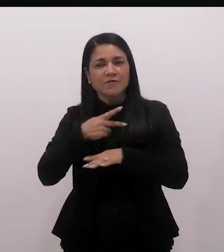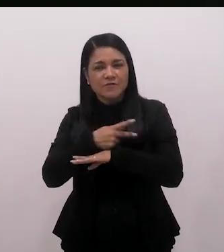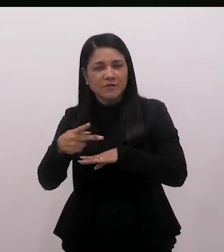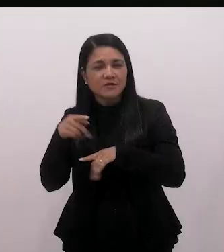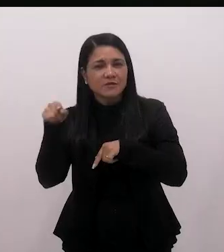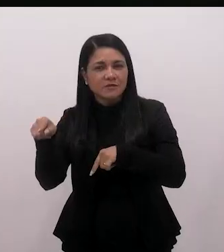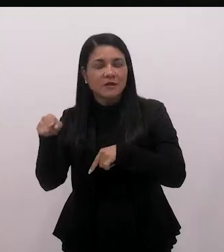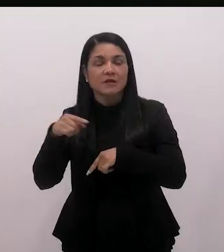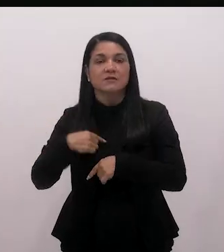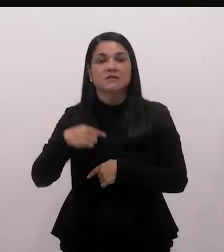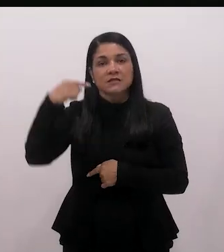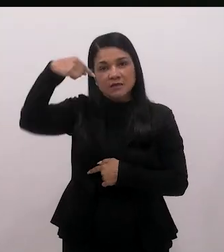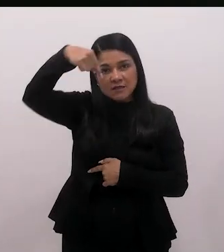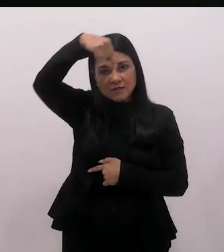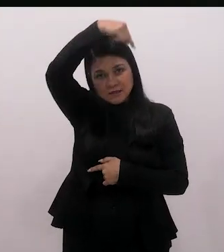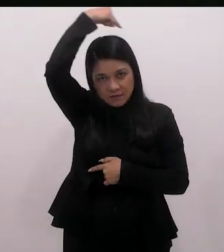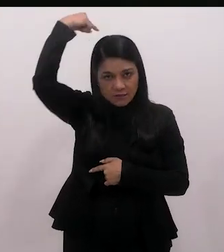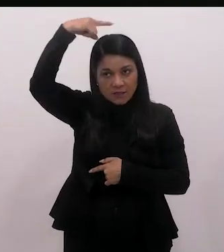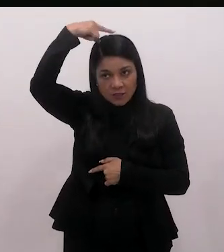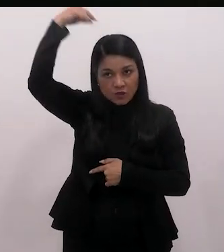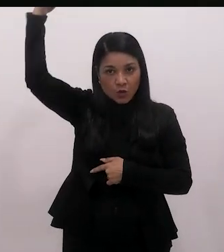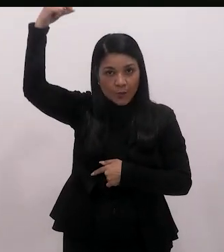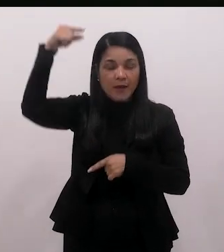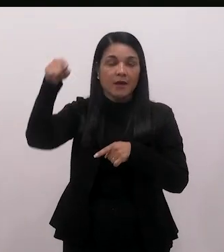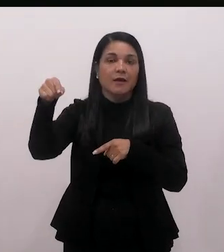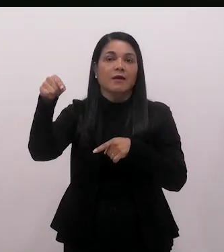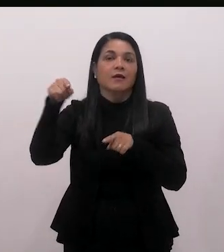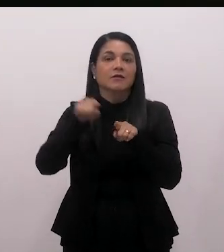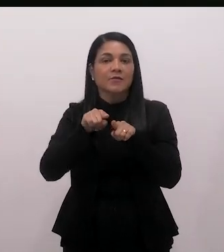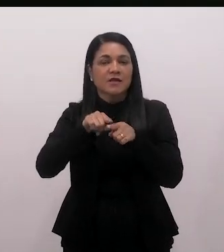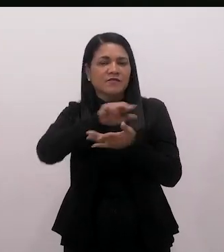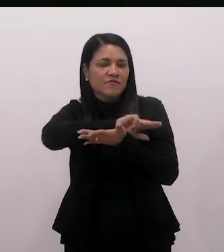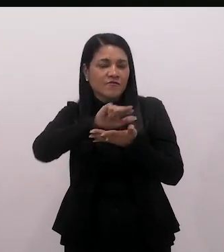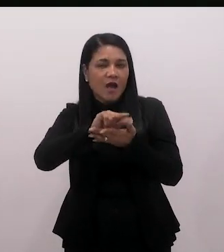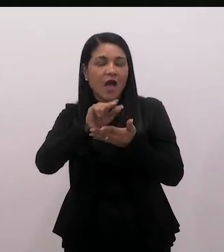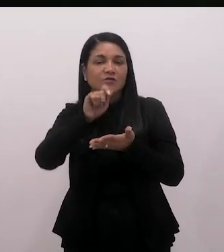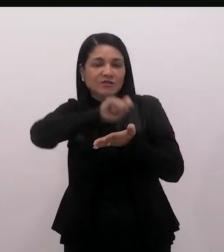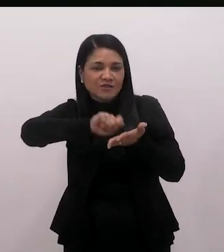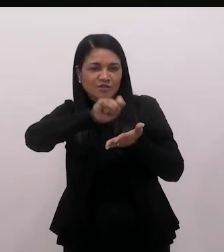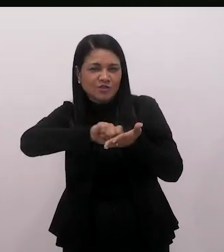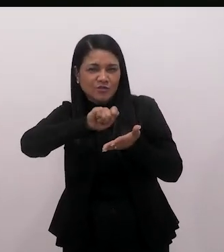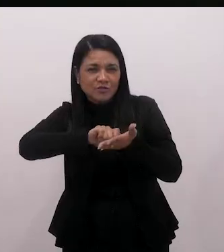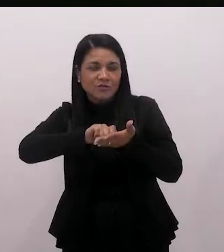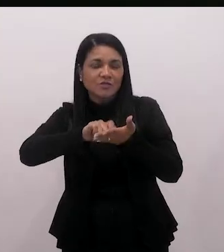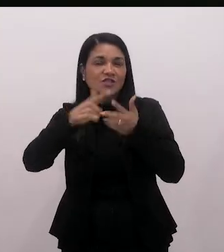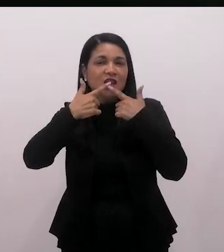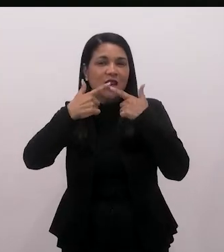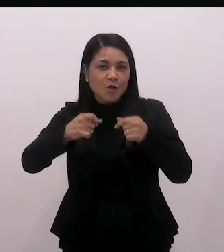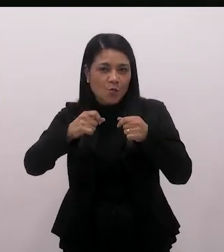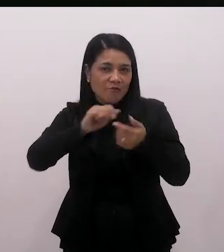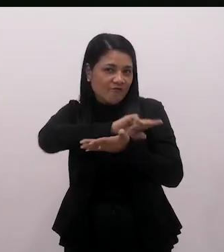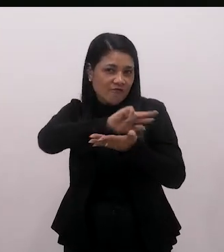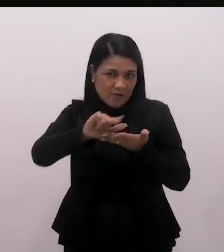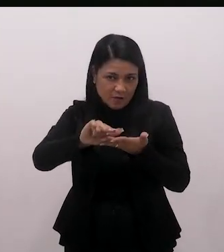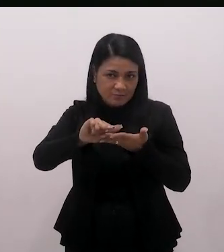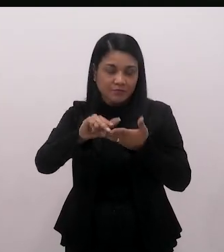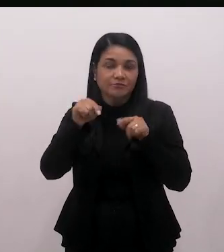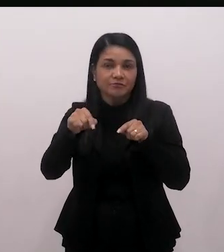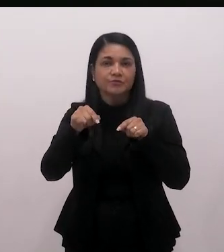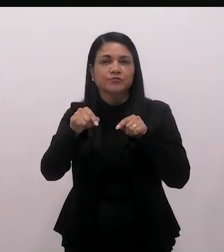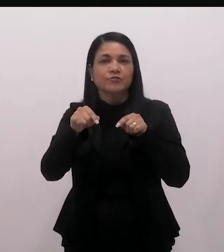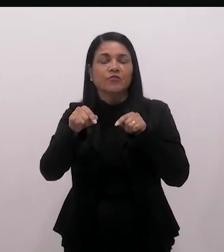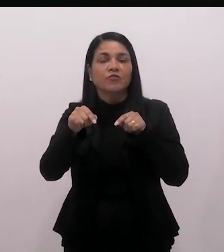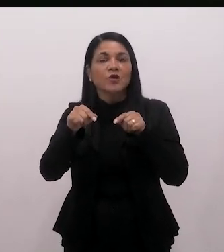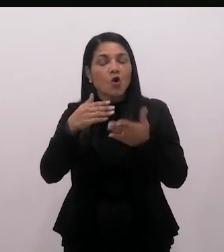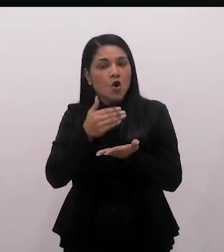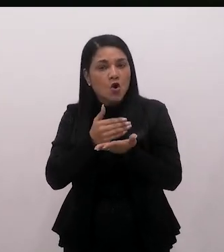e Príncipe, com um evento de literatura, onde sempre tem escritores de toda a lusofonia. Então nós tudo